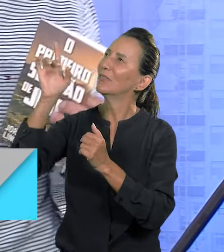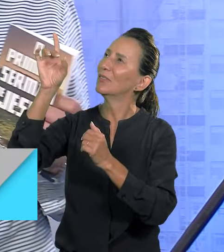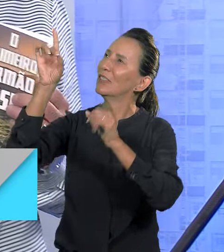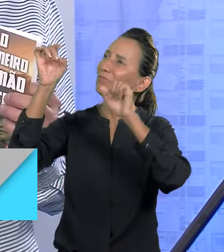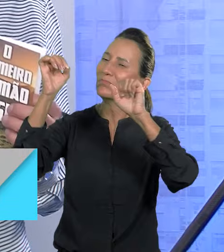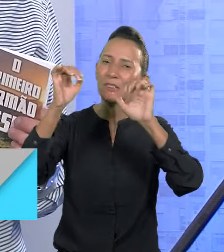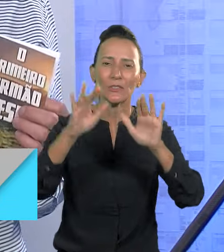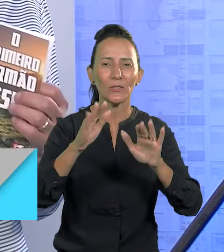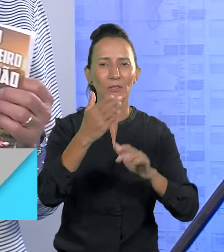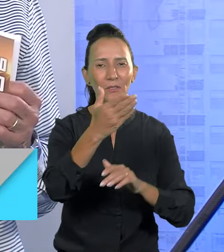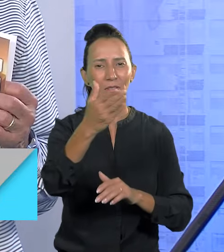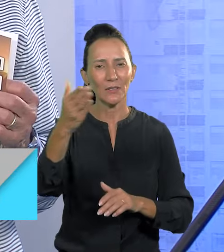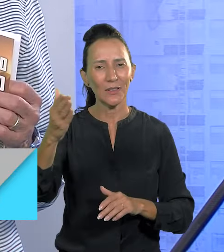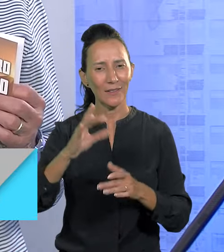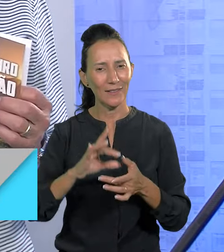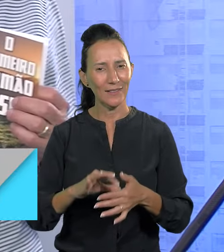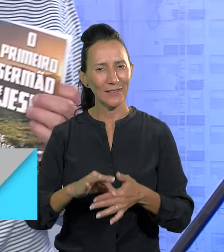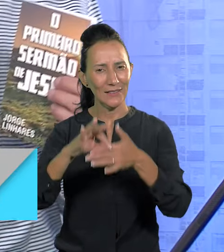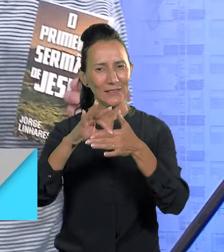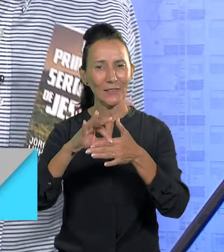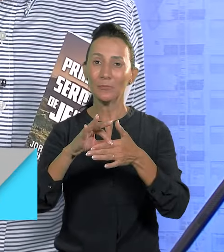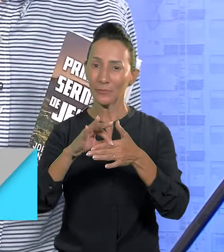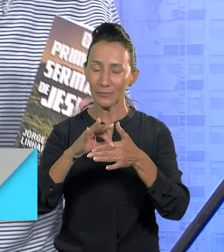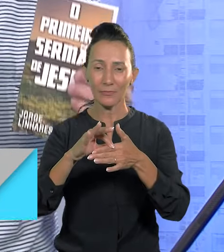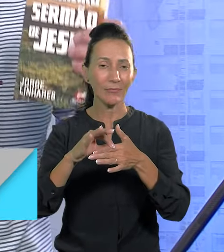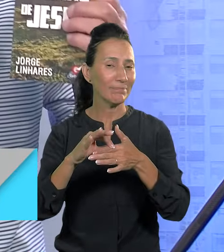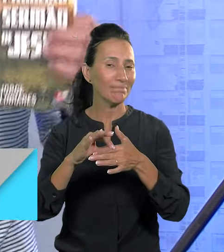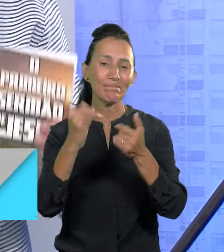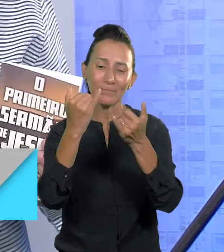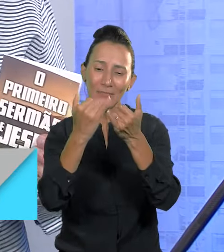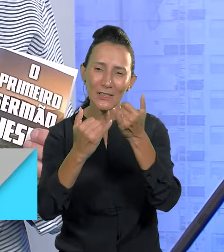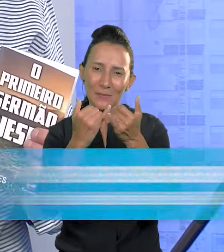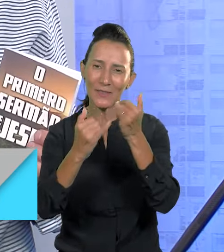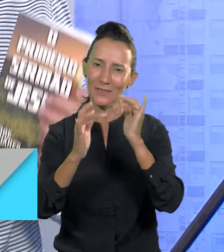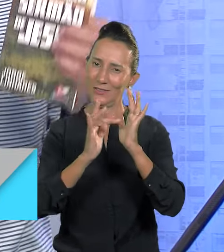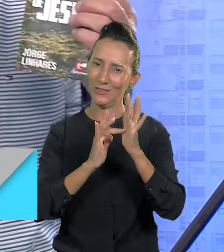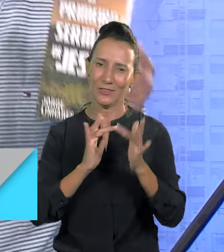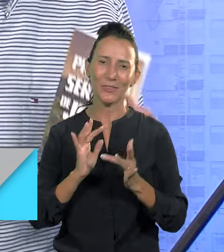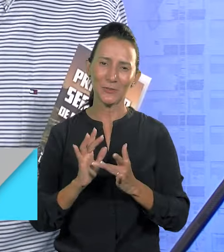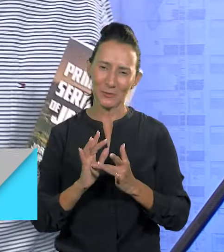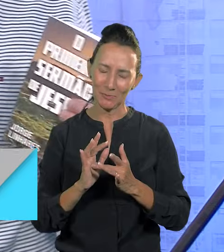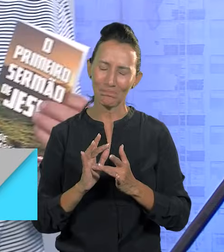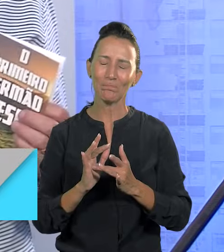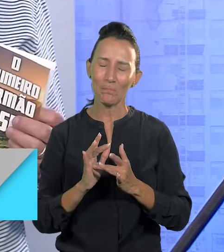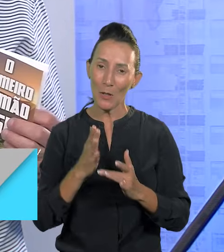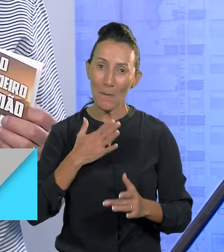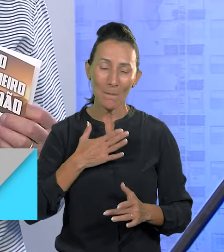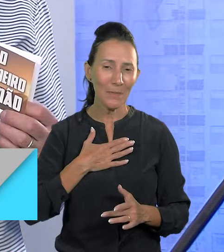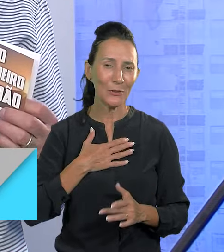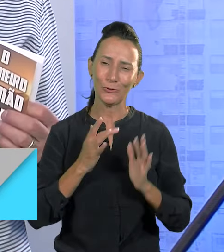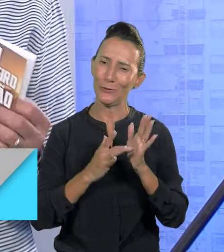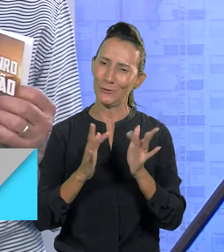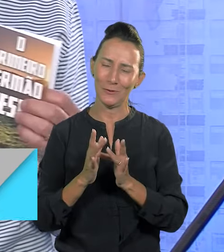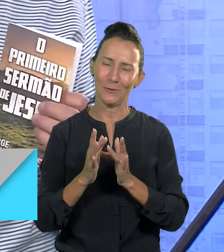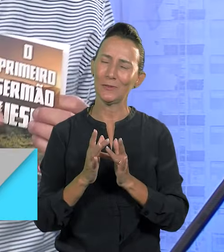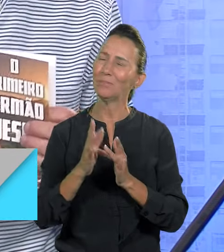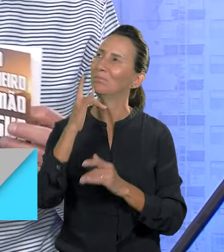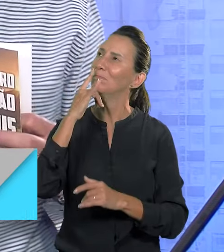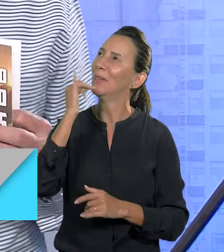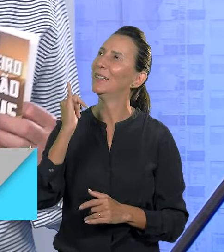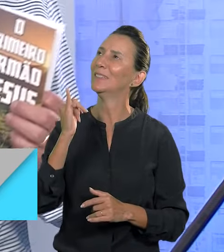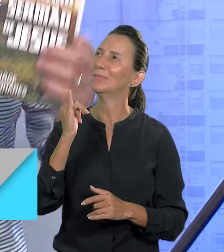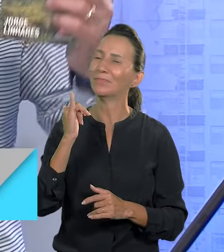Tua bênção sobre esse líder. E do mesmo jeito que o Senhor Jesus, Oh, meu Senhor Jesus, Oh, meu